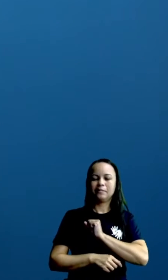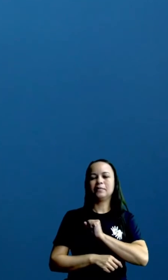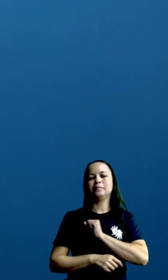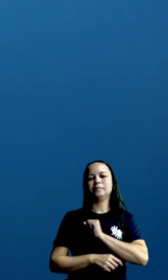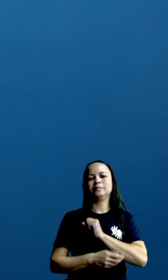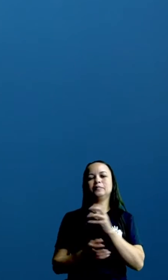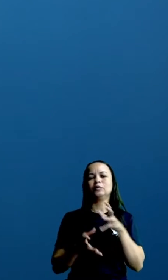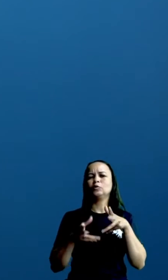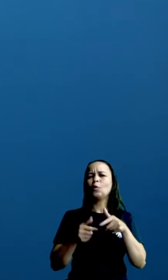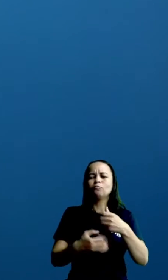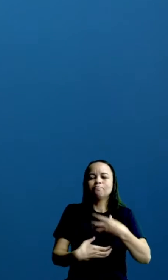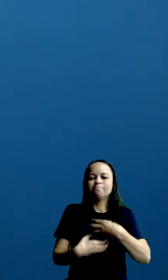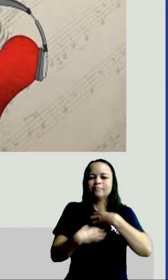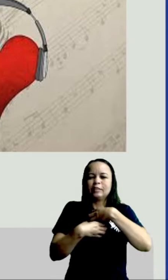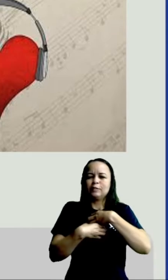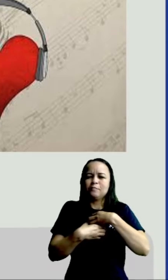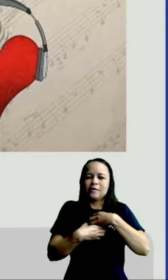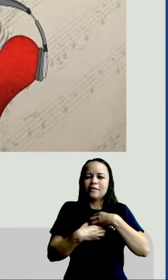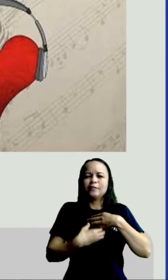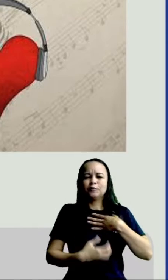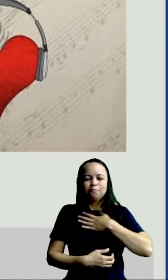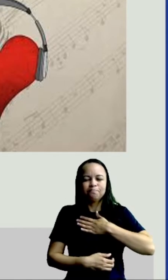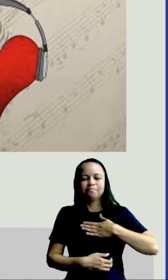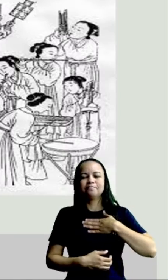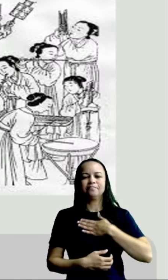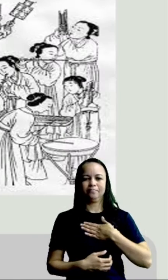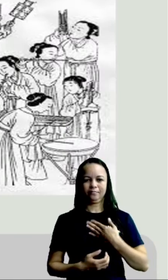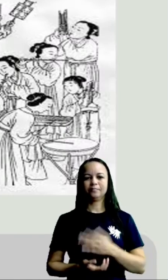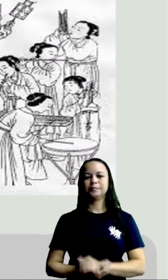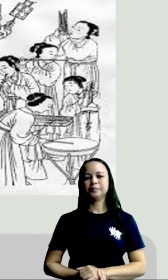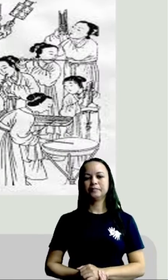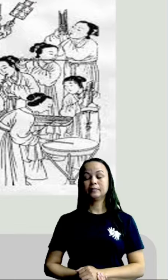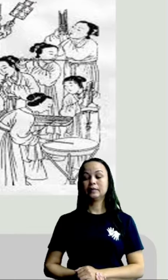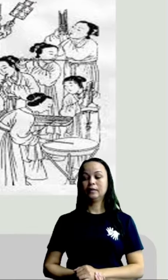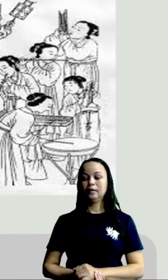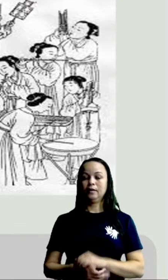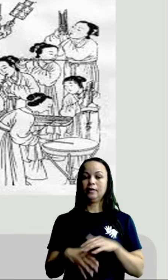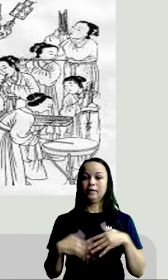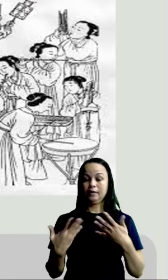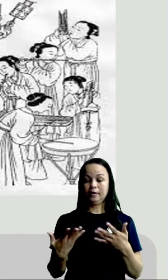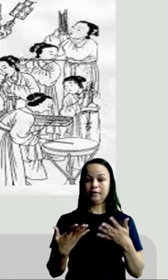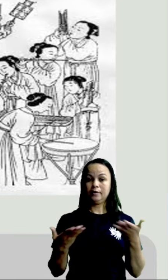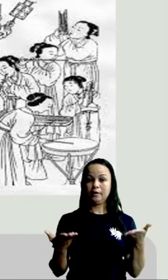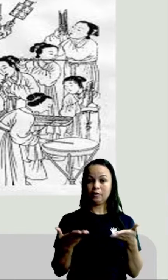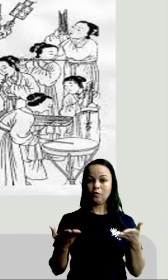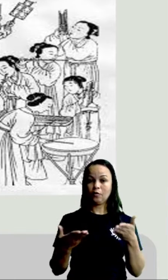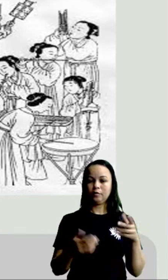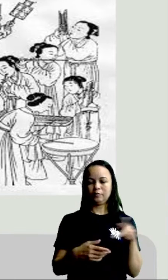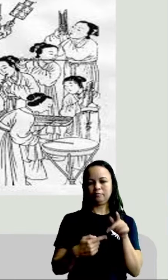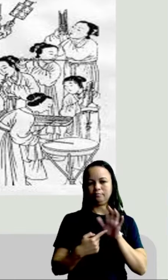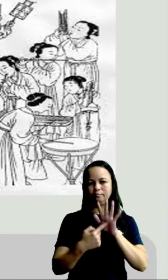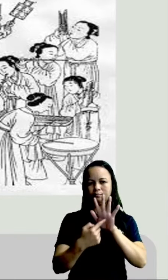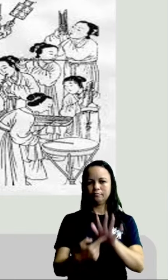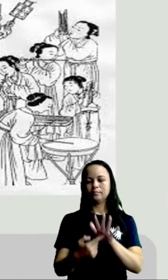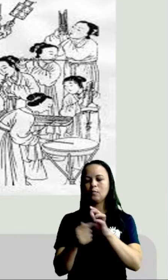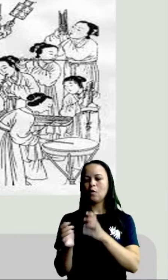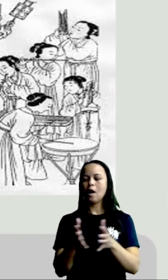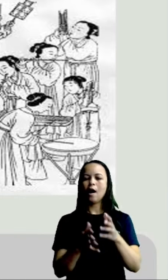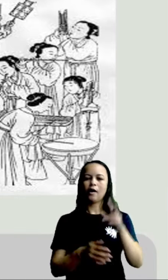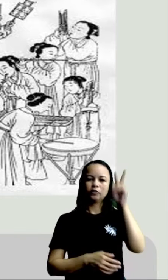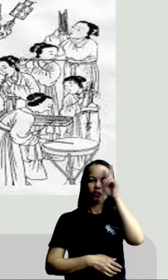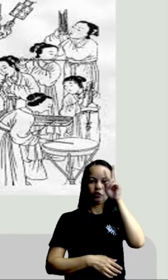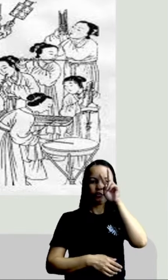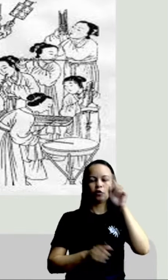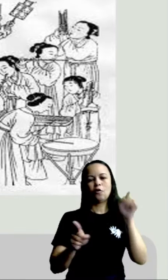ver todo aquele sentimento gostoso não é isso vez só aí de a Raquel vai trazer é a história